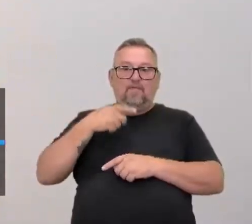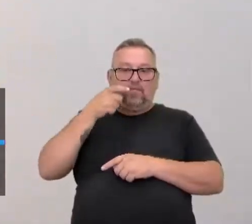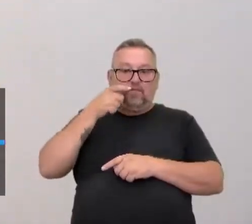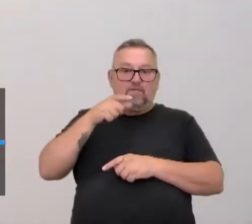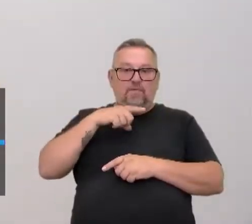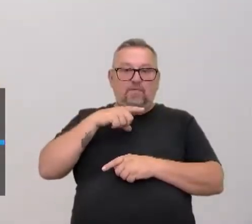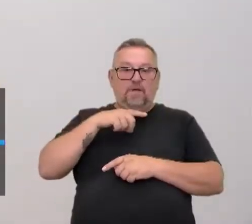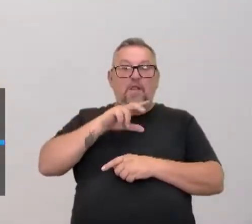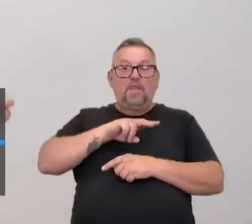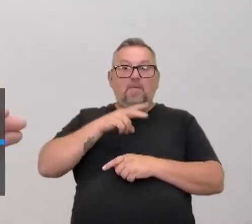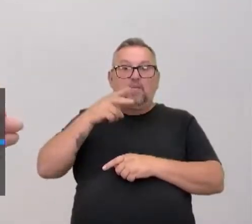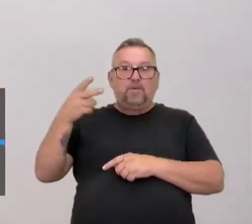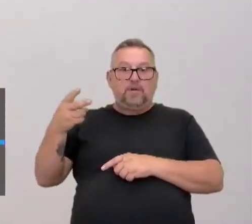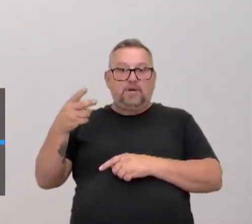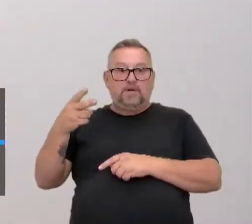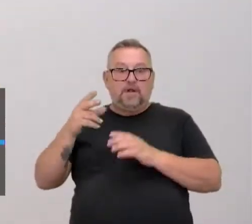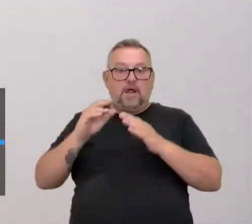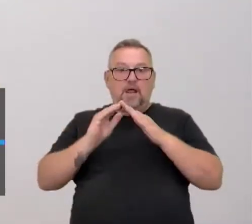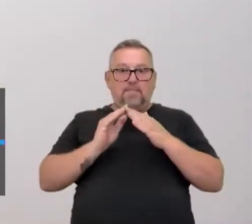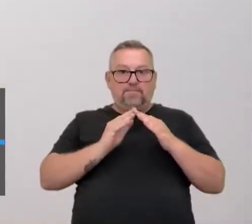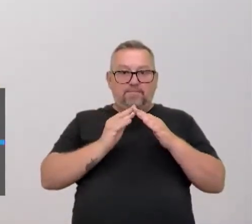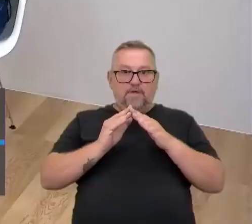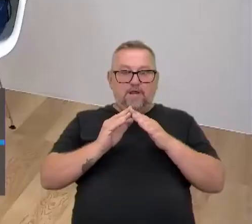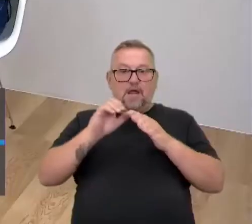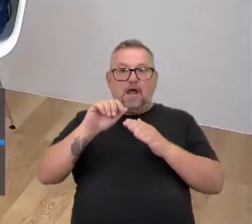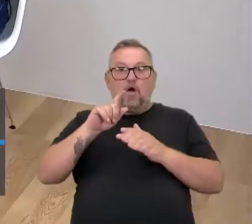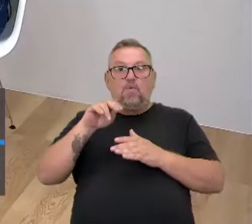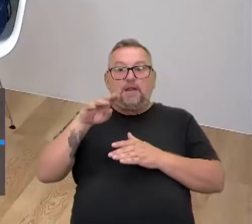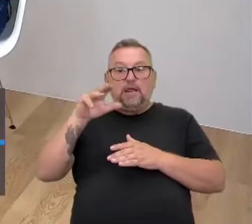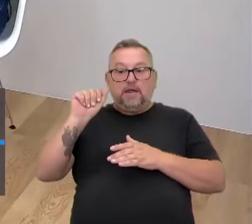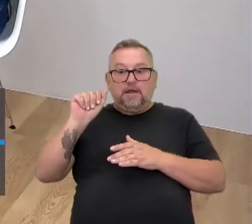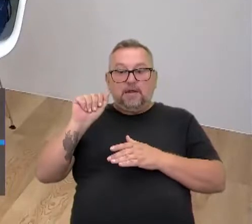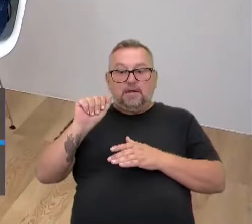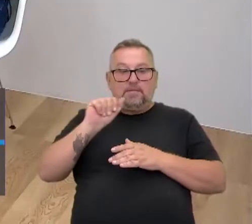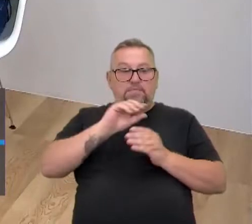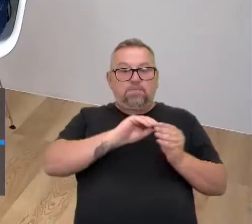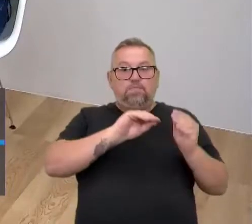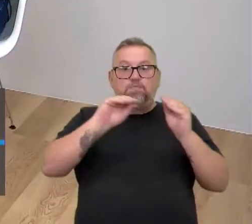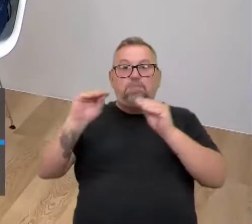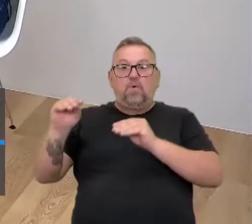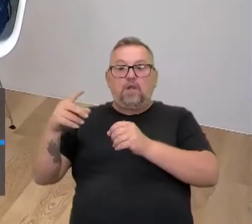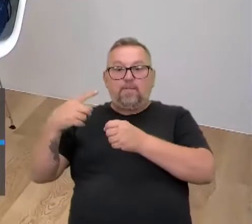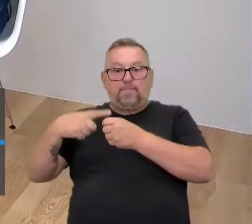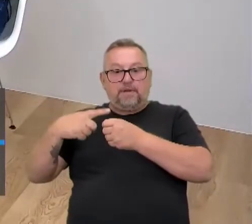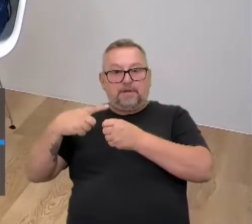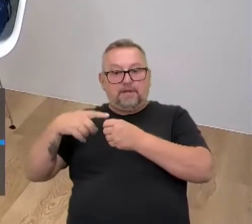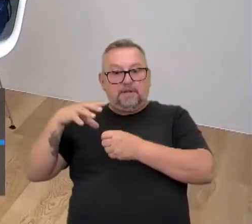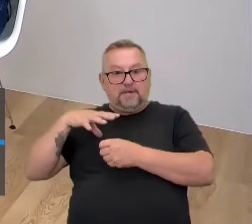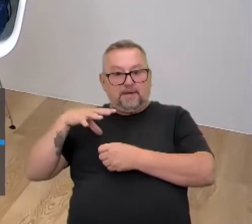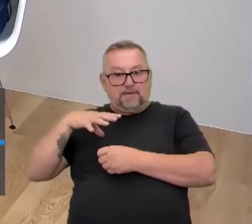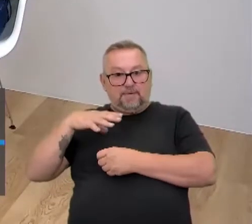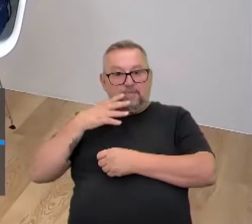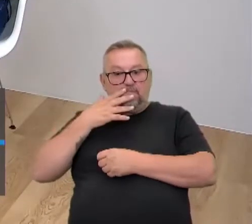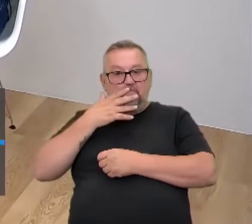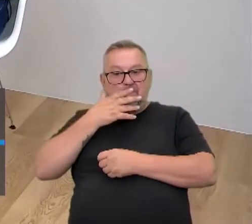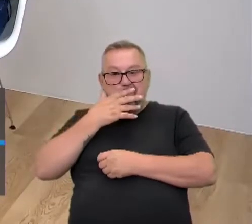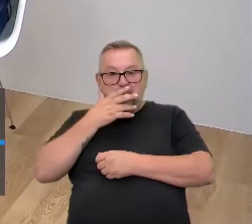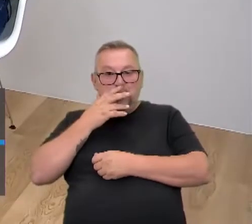aí a transição da aldeia para a cidade. Tá. A cidade é algo, por incrível que pareça, tem